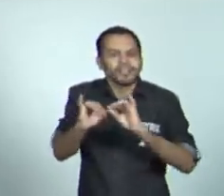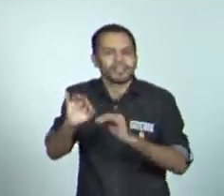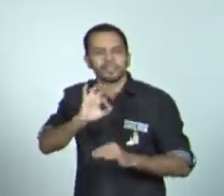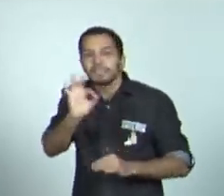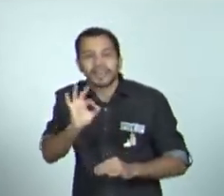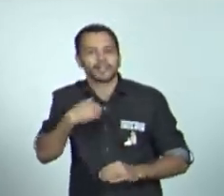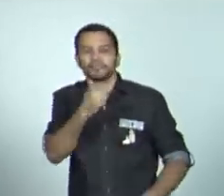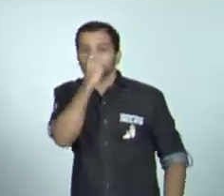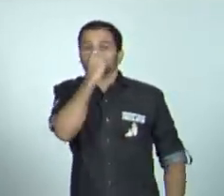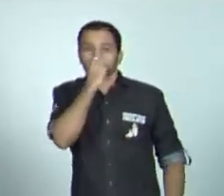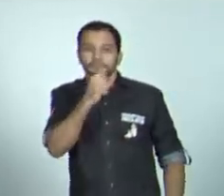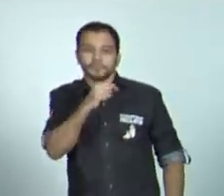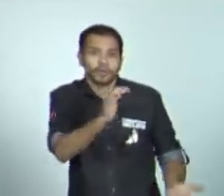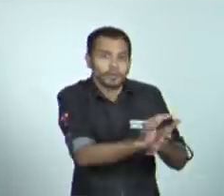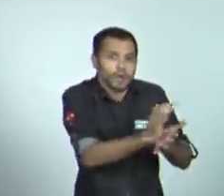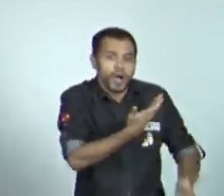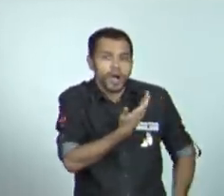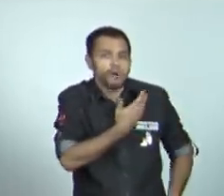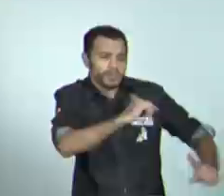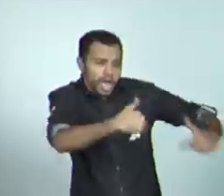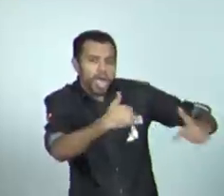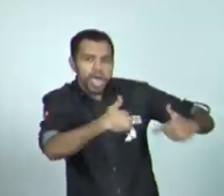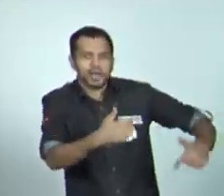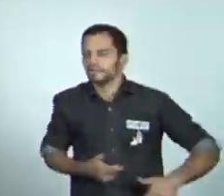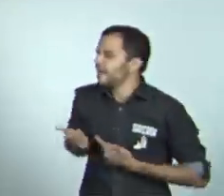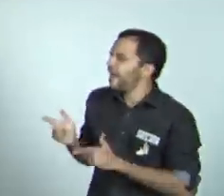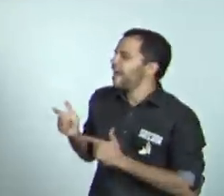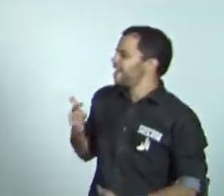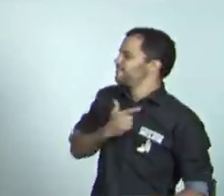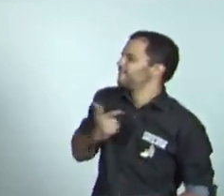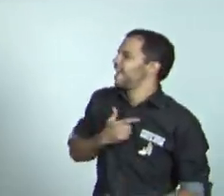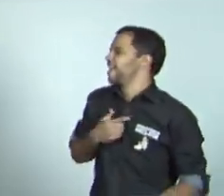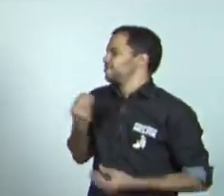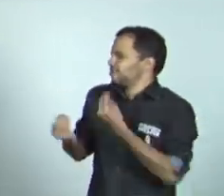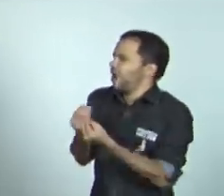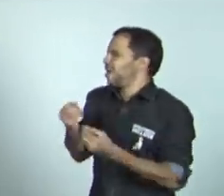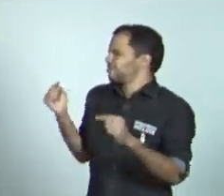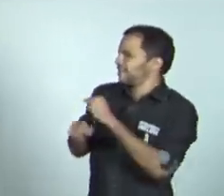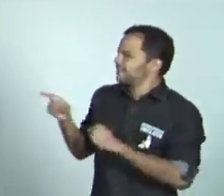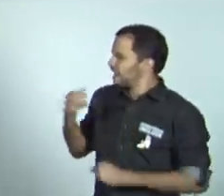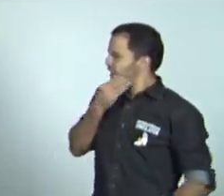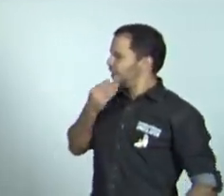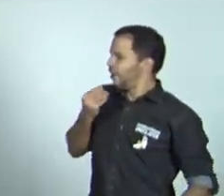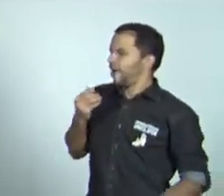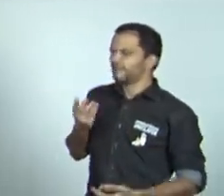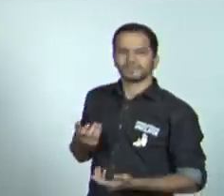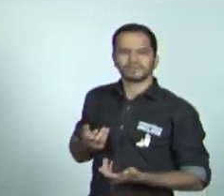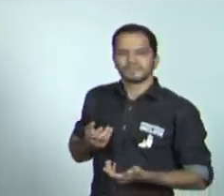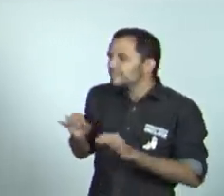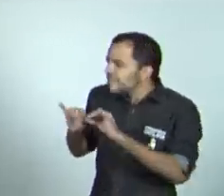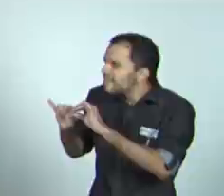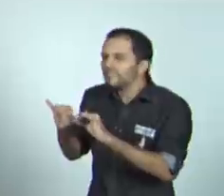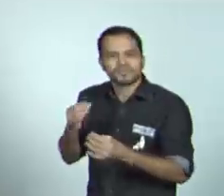quantas pessoas achavam isso horripilante feio absurdo quantas pessoas tem show